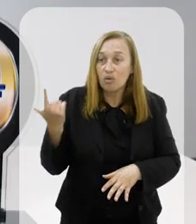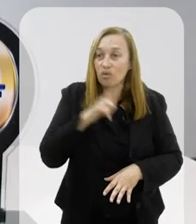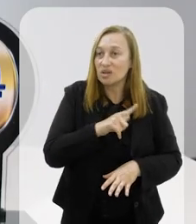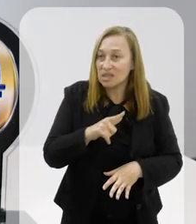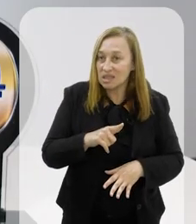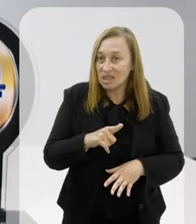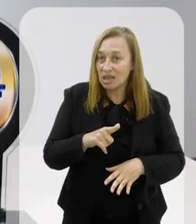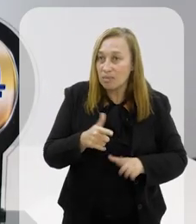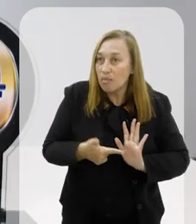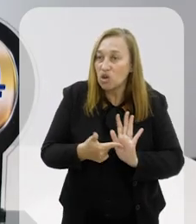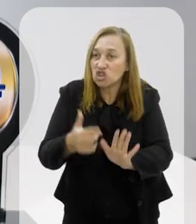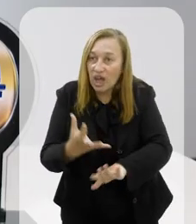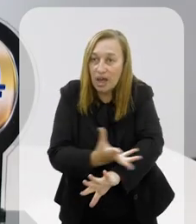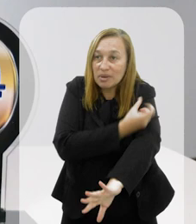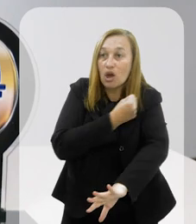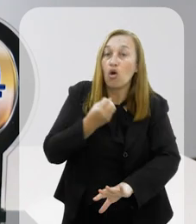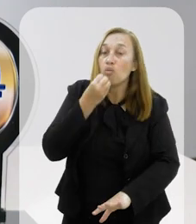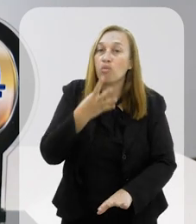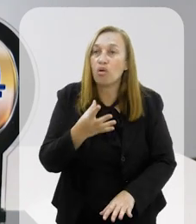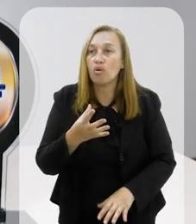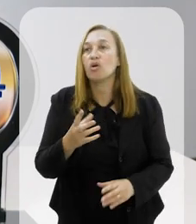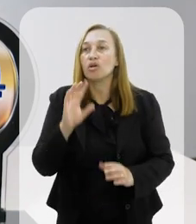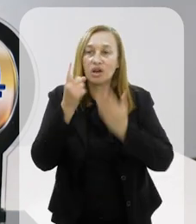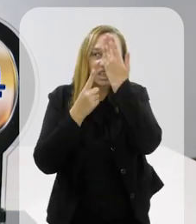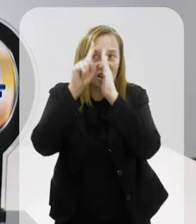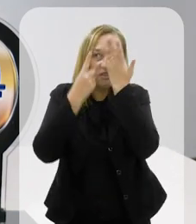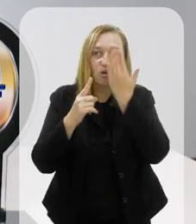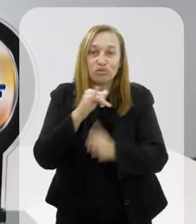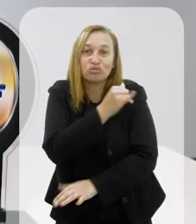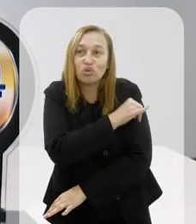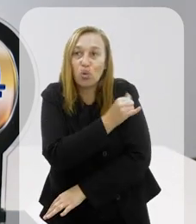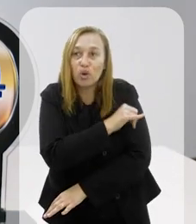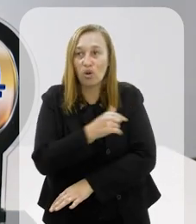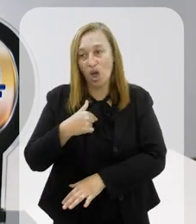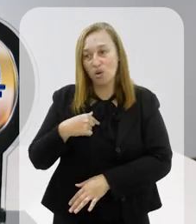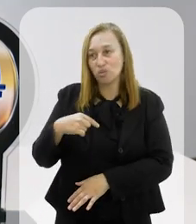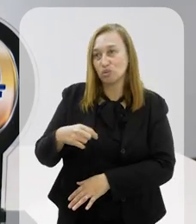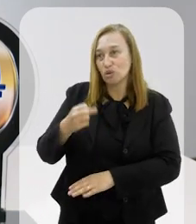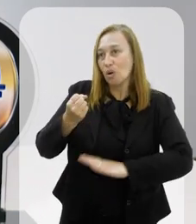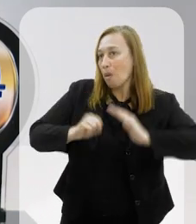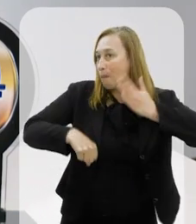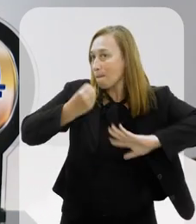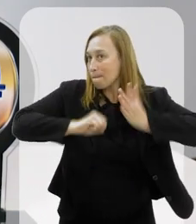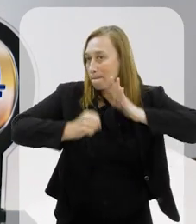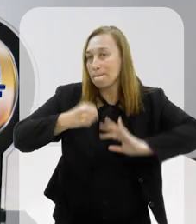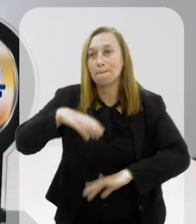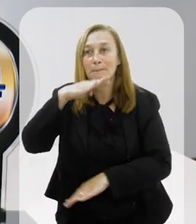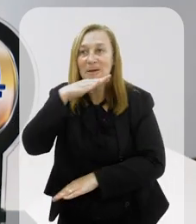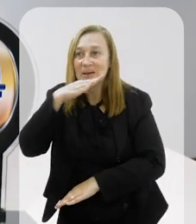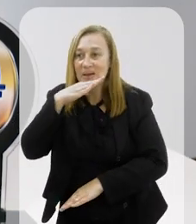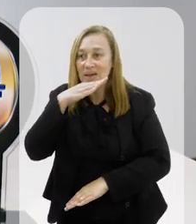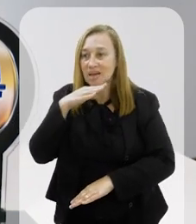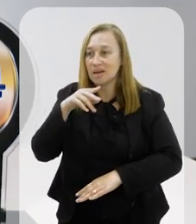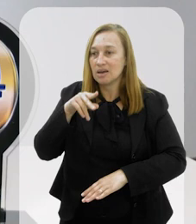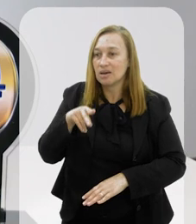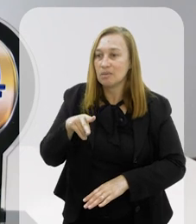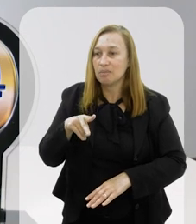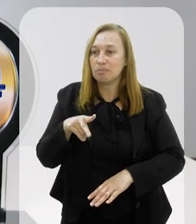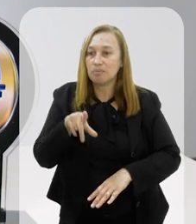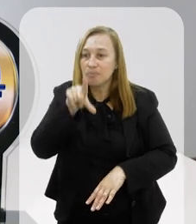consegue sacudir o público levar a emoção e o bom do carnaval do Rio que o carnaval do Rio eu sou mangueiro eu sou Salgueiro eu sou Portela mas